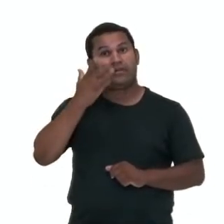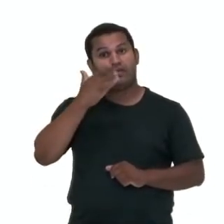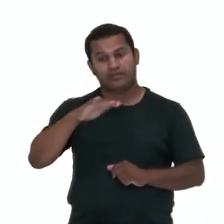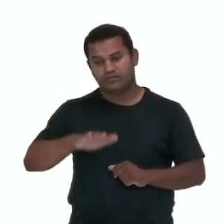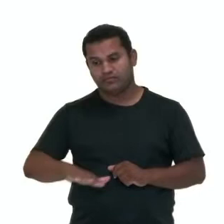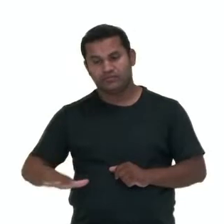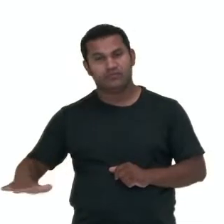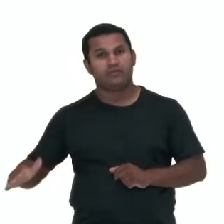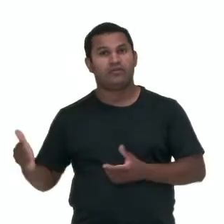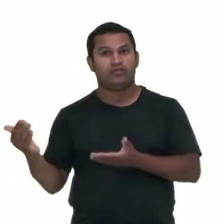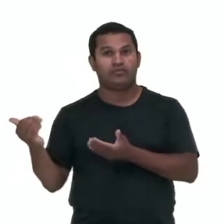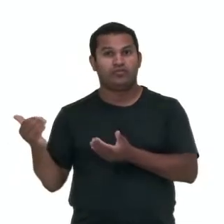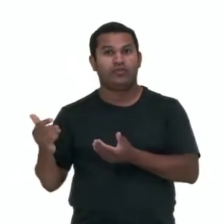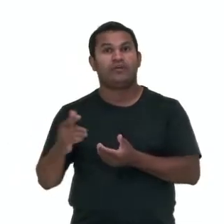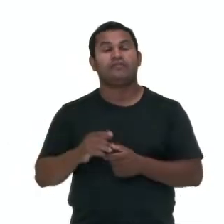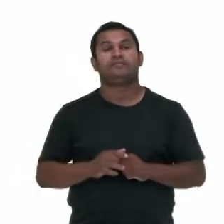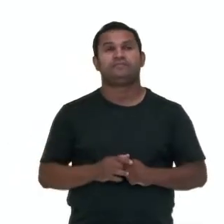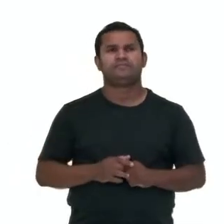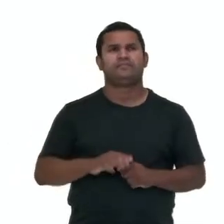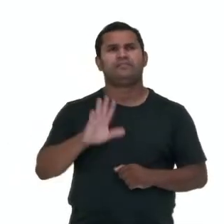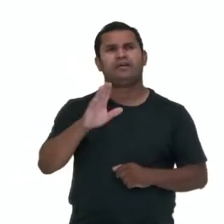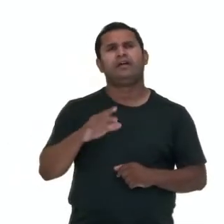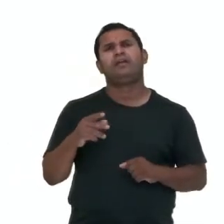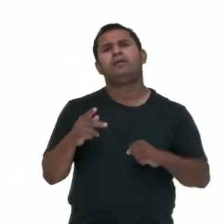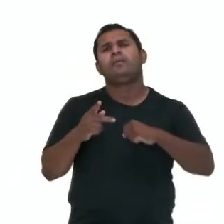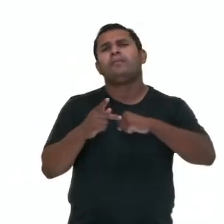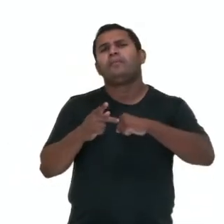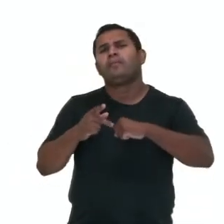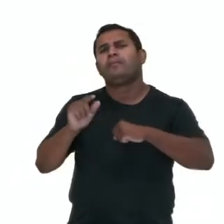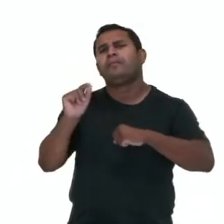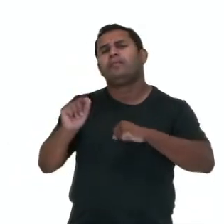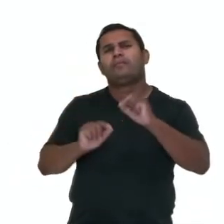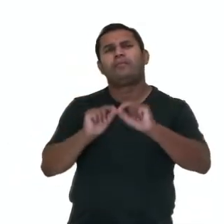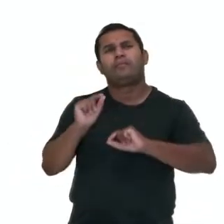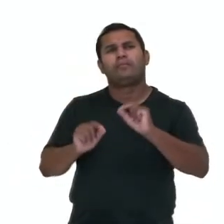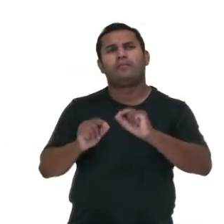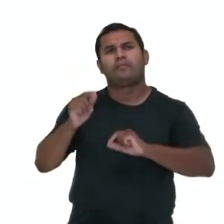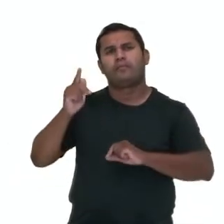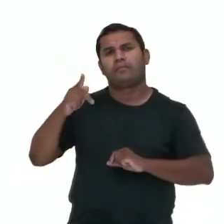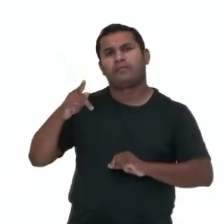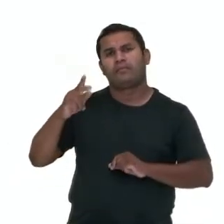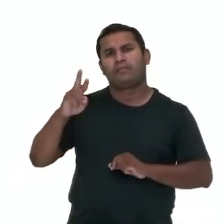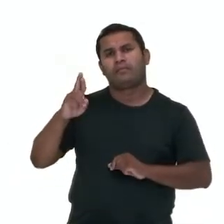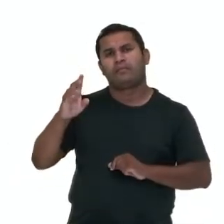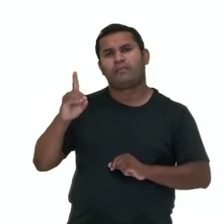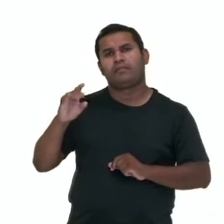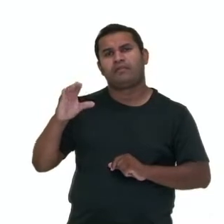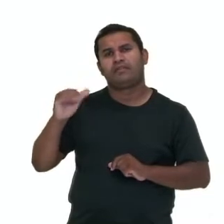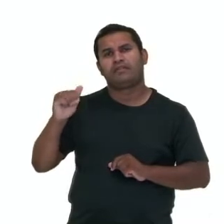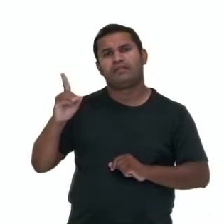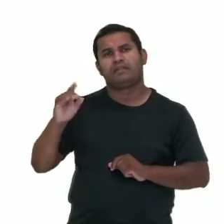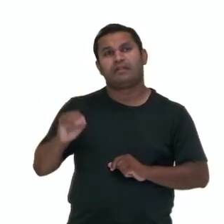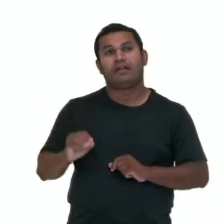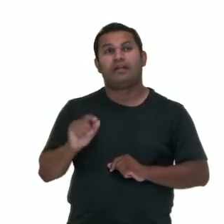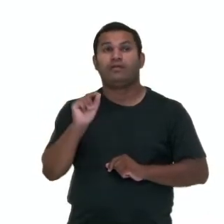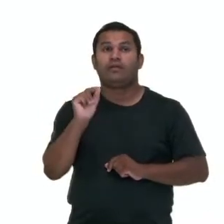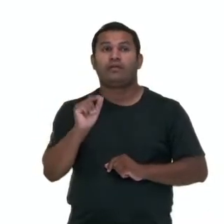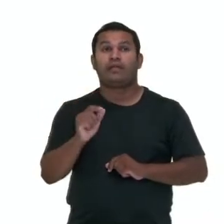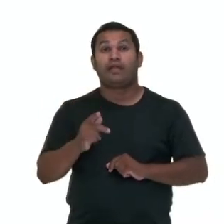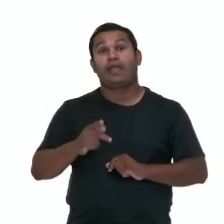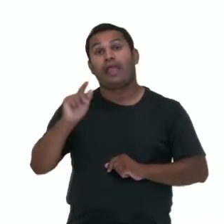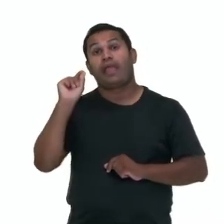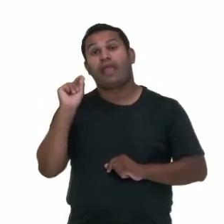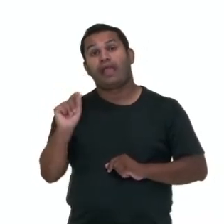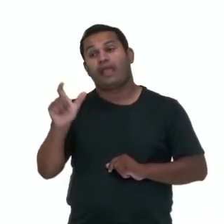predicado o predicado é o que se declara a respeito do sujeito o sujeito é quem adolescentes